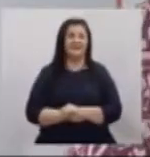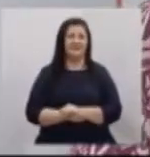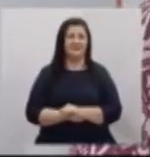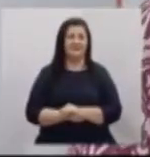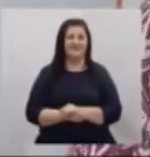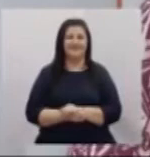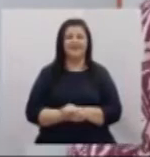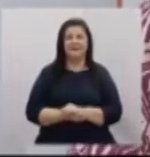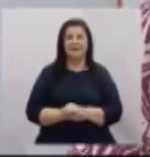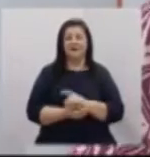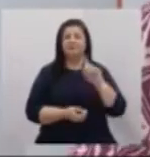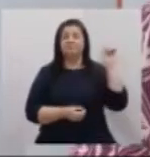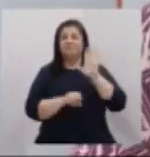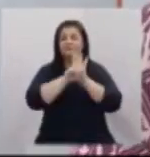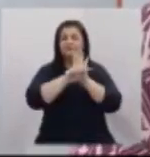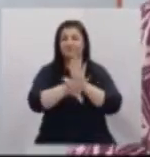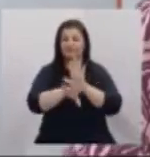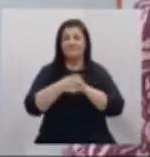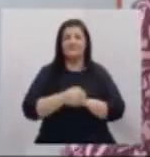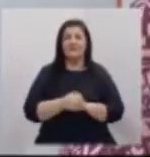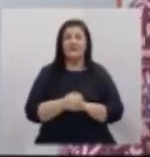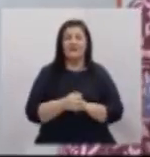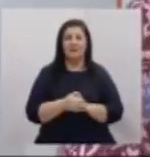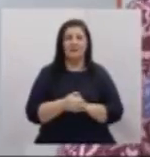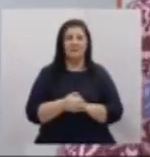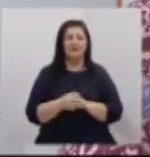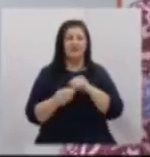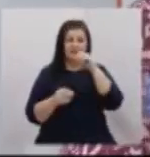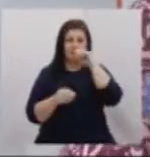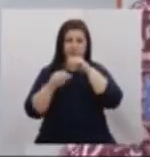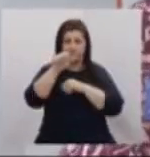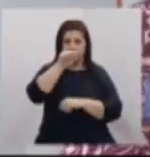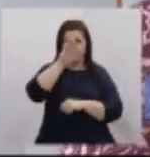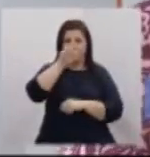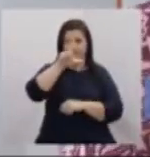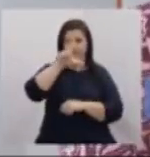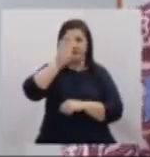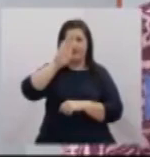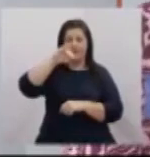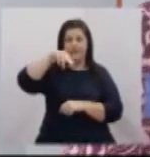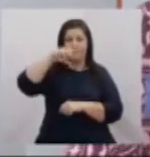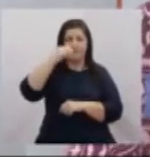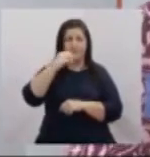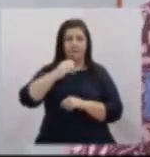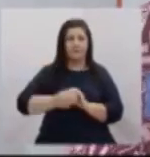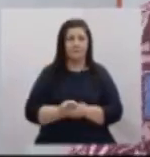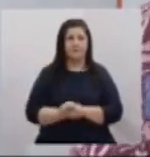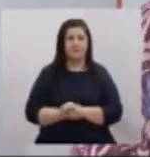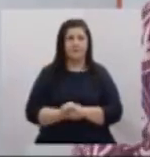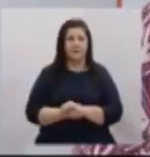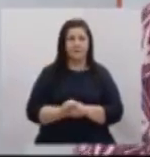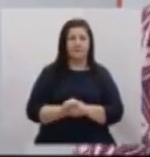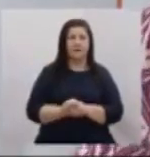Eu indiquei o líder religioso, o Diácono Albino, por fazer parte da minha vida, por fazer parte da minha história, por fazer parte da minha